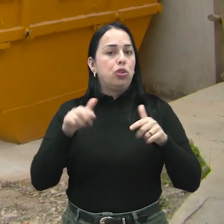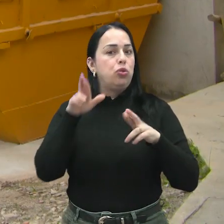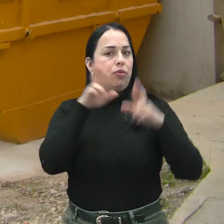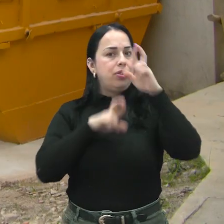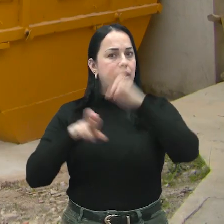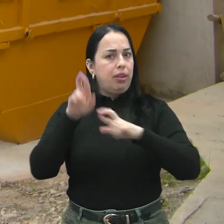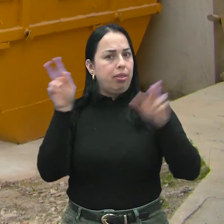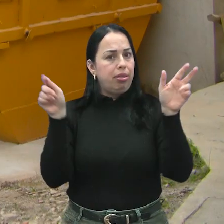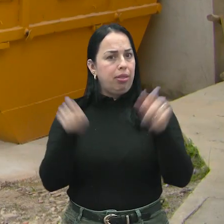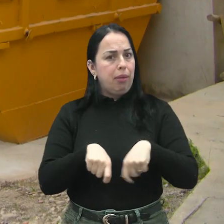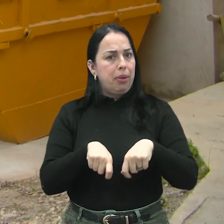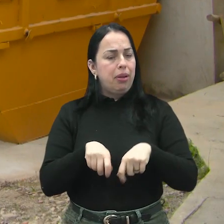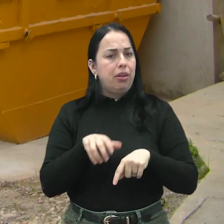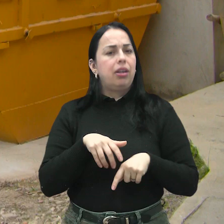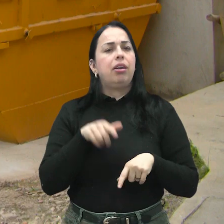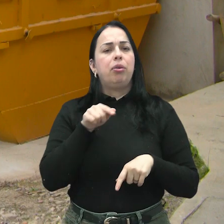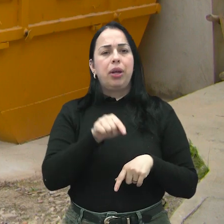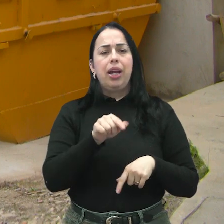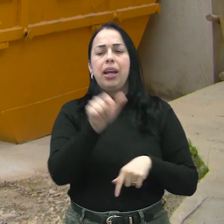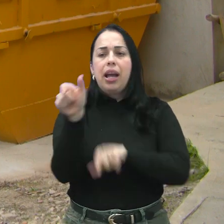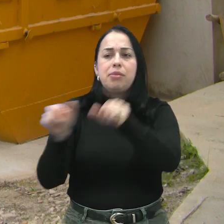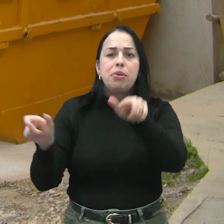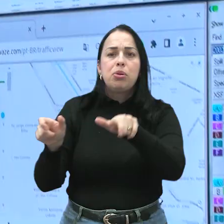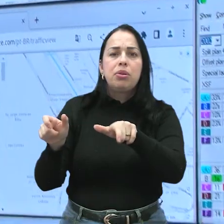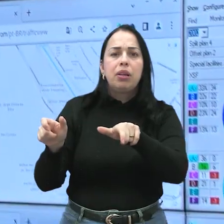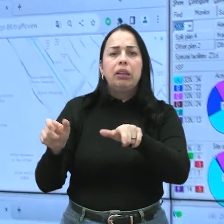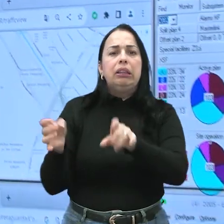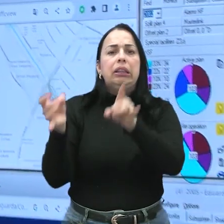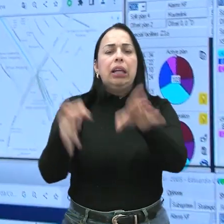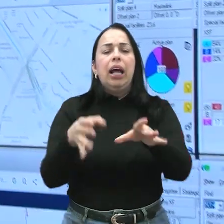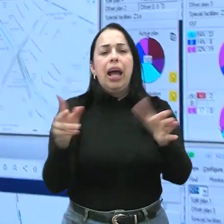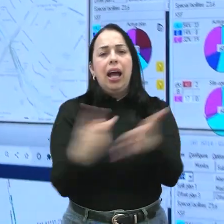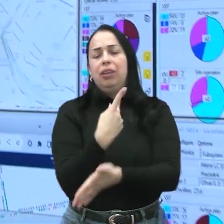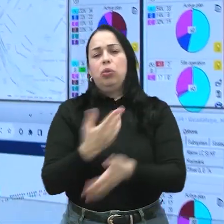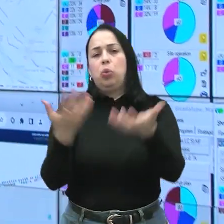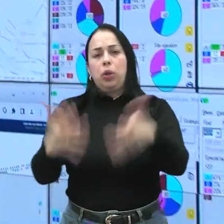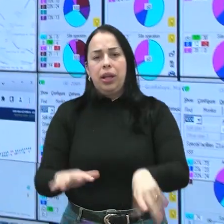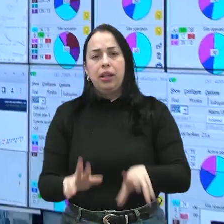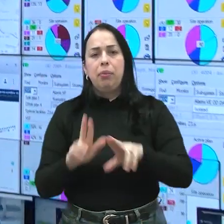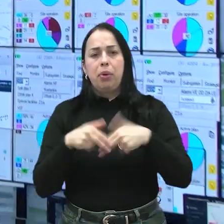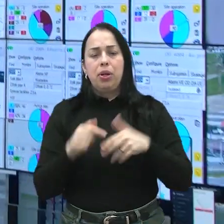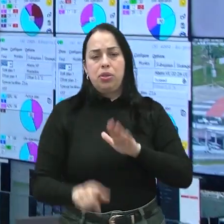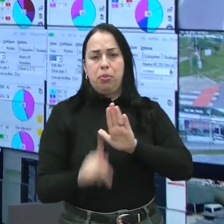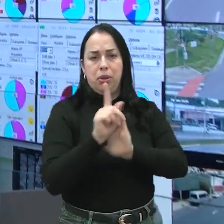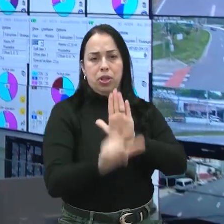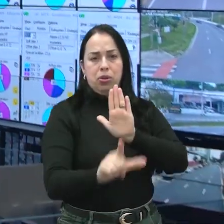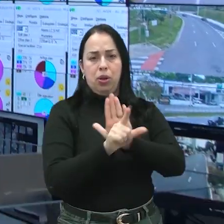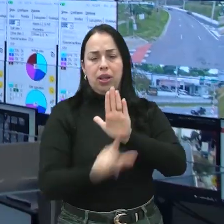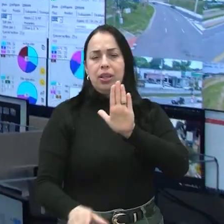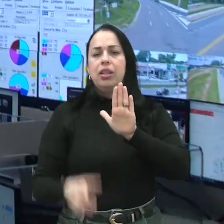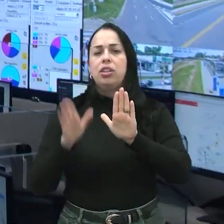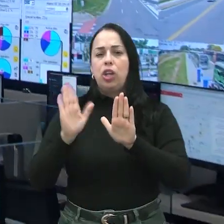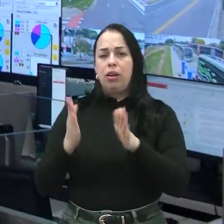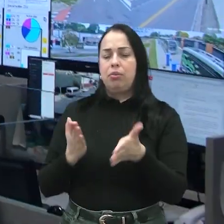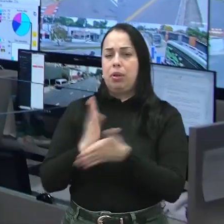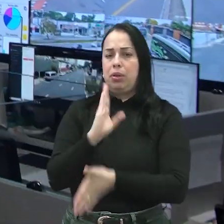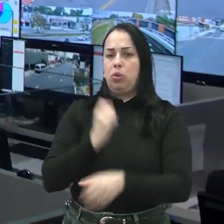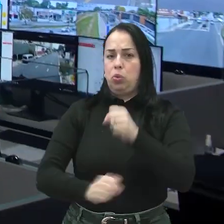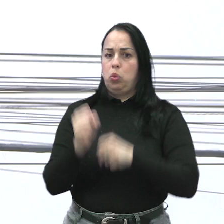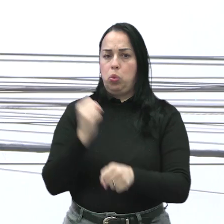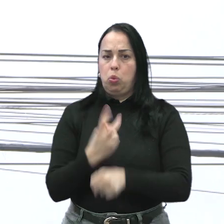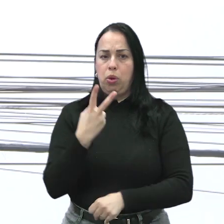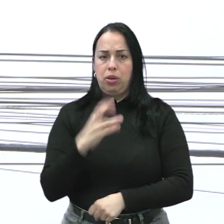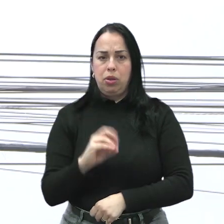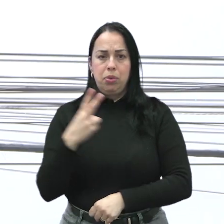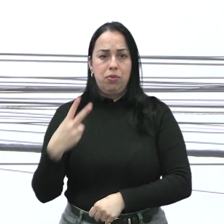fiscalização também podem ter influenciado o aumento. Em 2022, uma lei aprovada na Câmara autorizou o uso